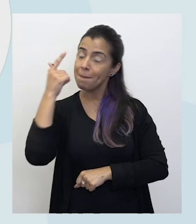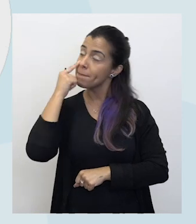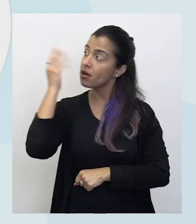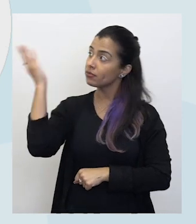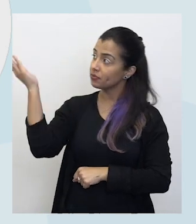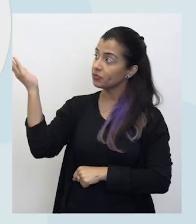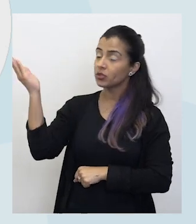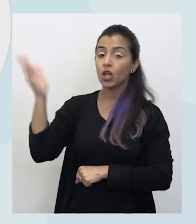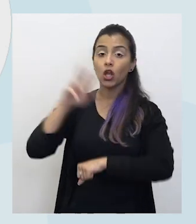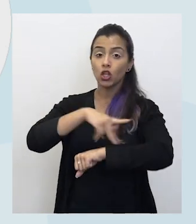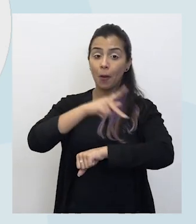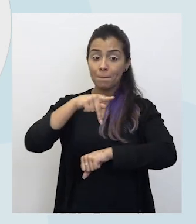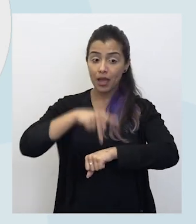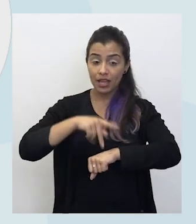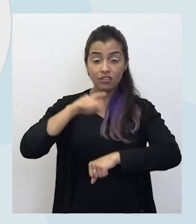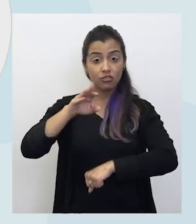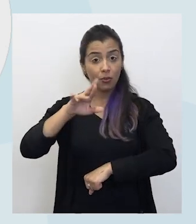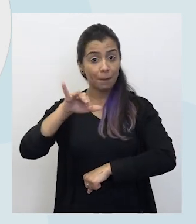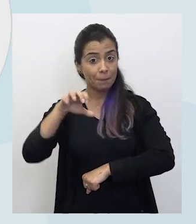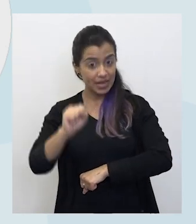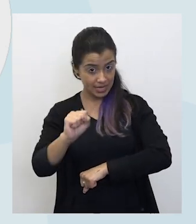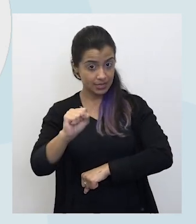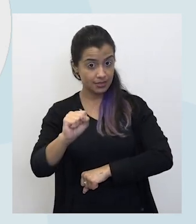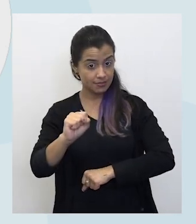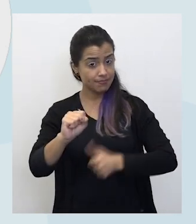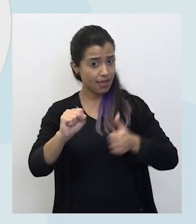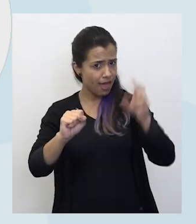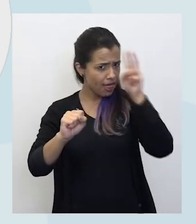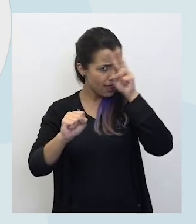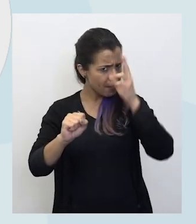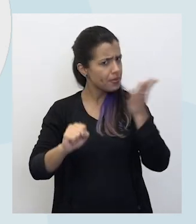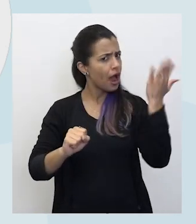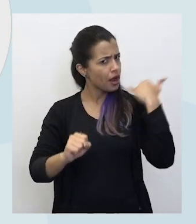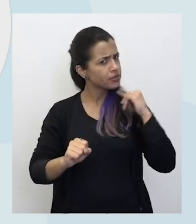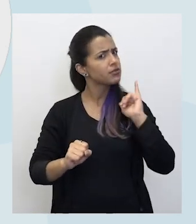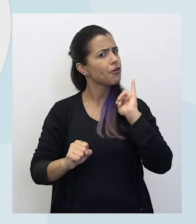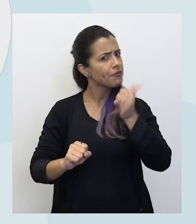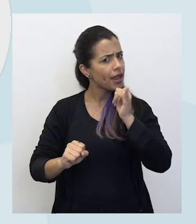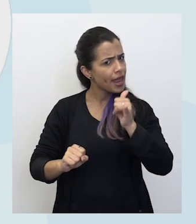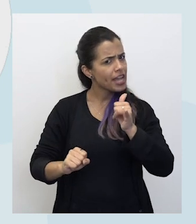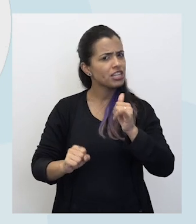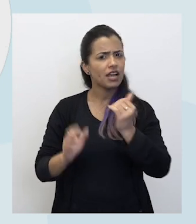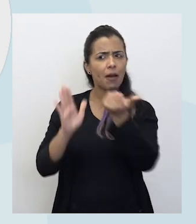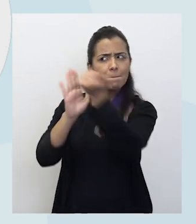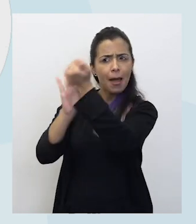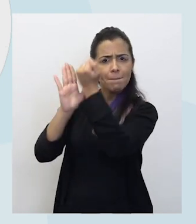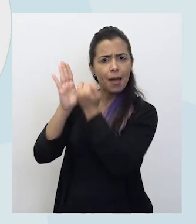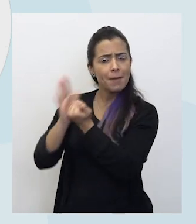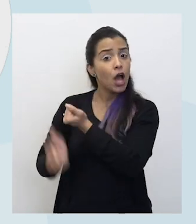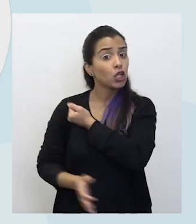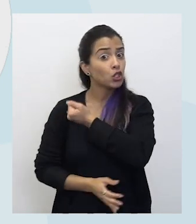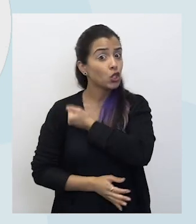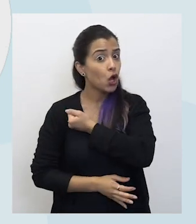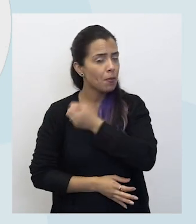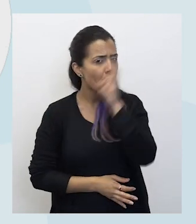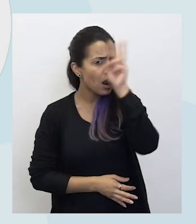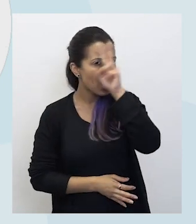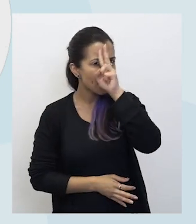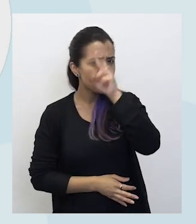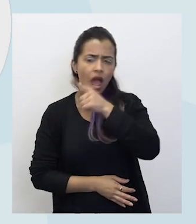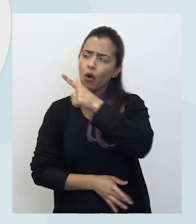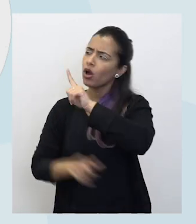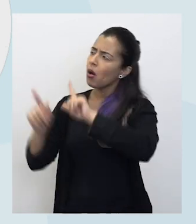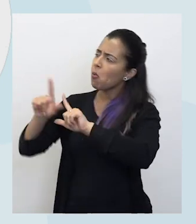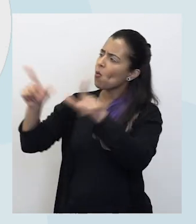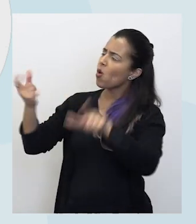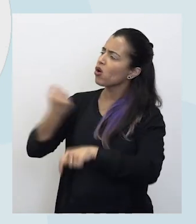vocês aonde ficava cada país, né? Inclusive a gente estava enumerado. Esse aí está sem número. Por quê? Porque eu acho que